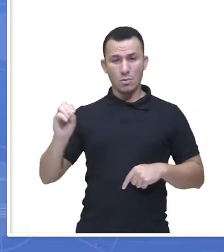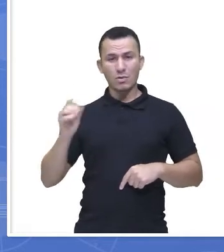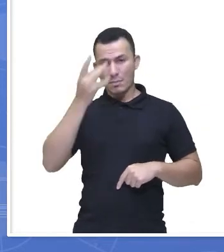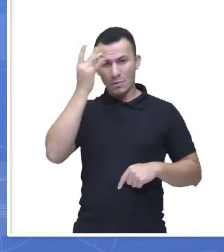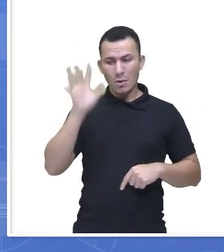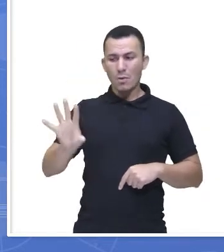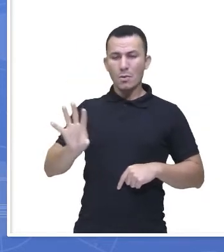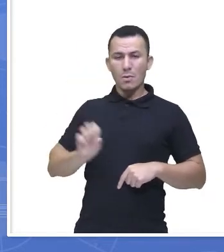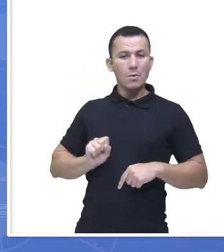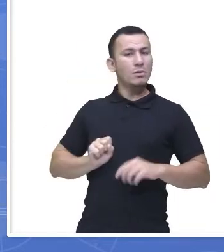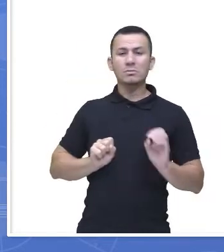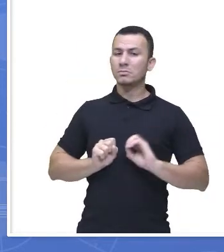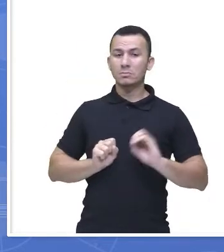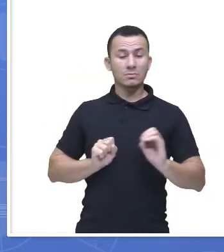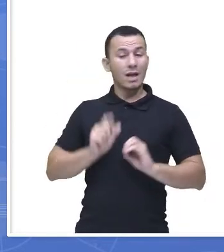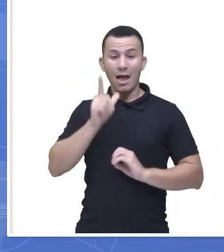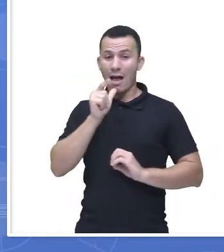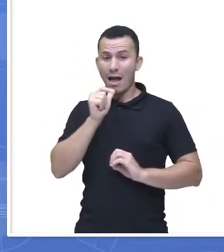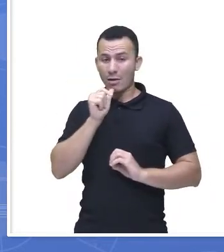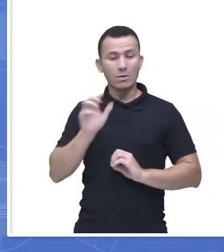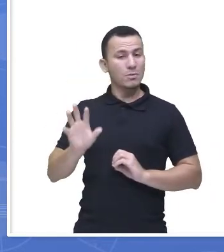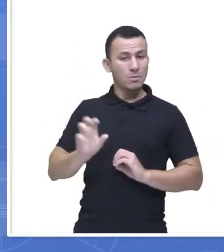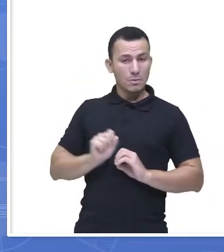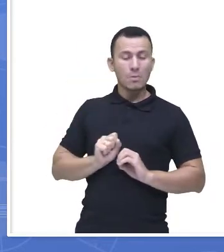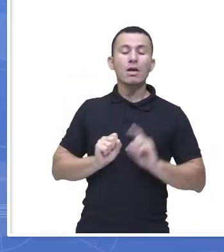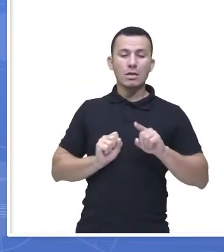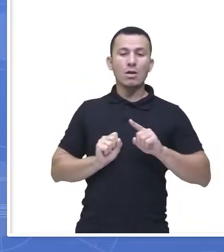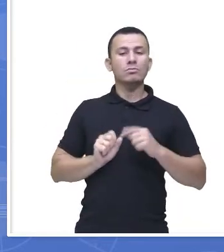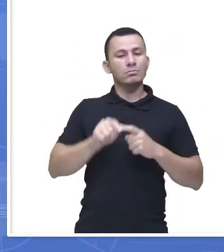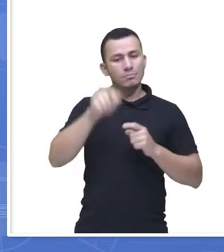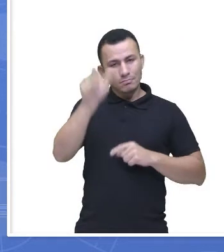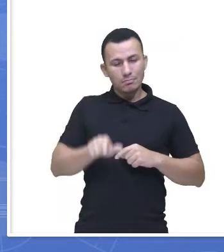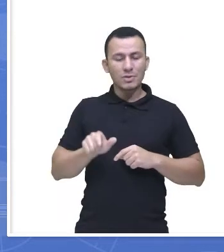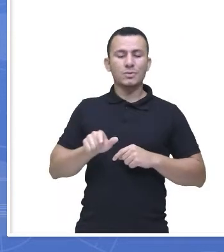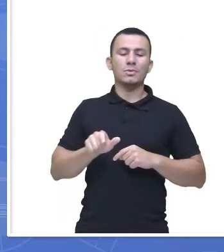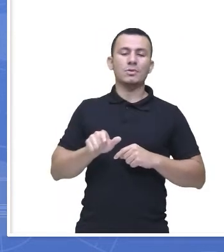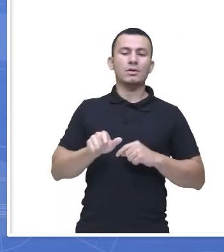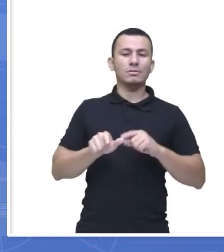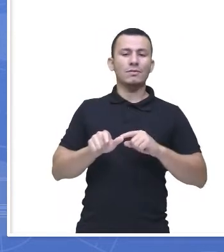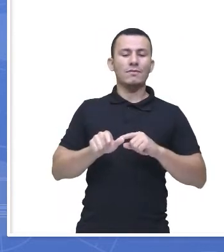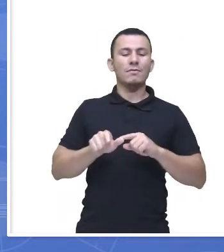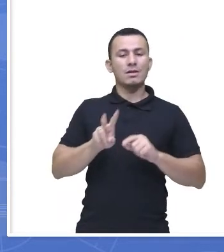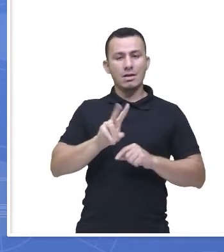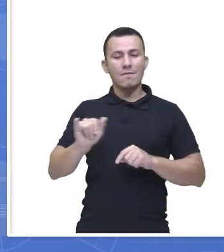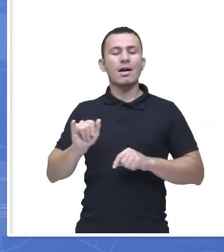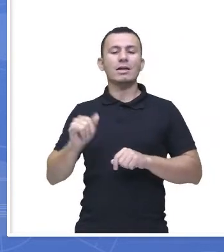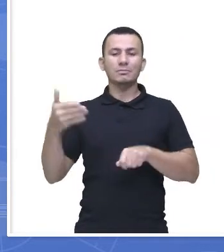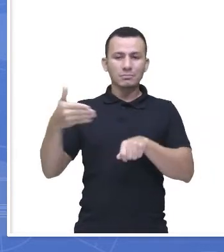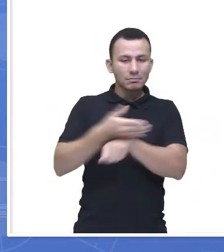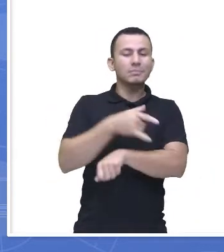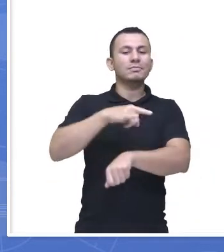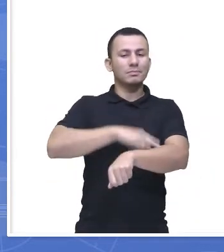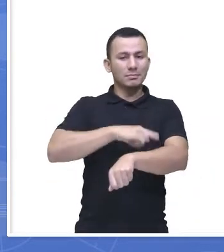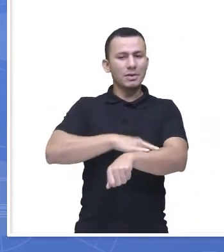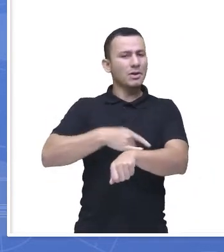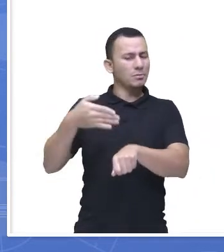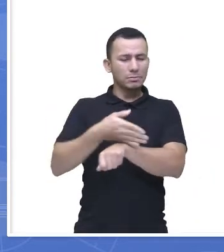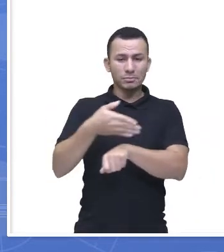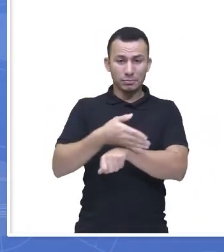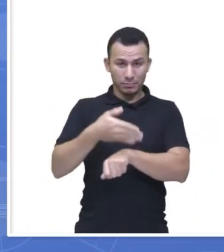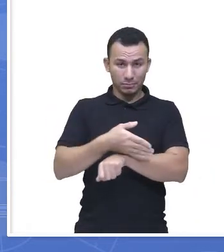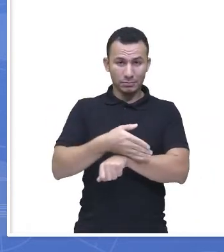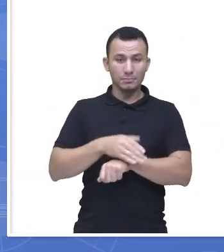Estadual Cíntia Régia, colocou a letra A. Então, ela acha que é uma maior eliminação de urina. Vamos ver depois a resposta correta, tá